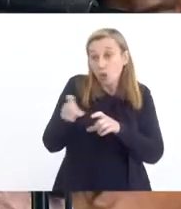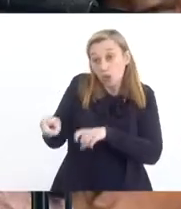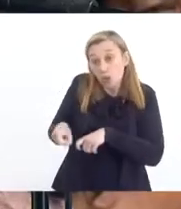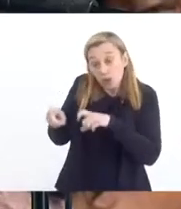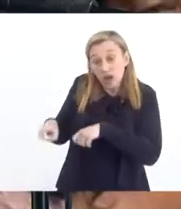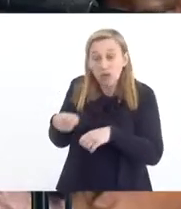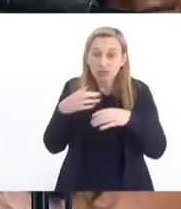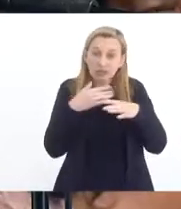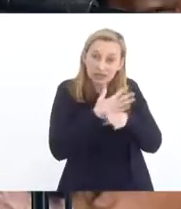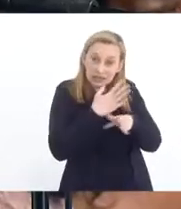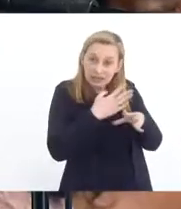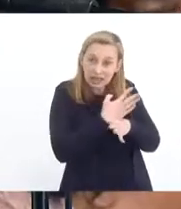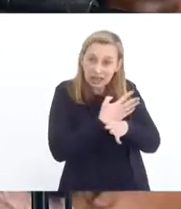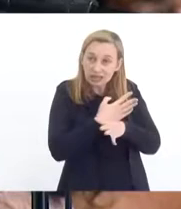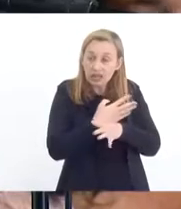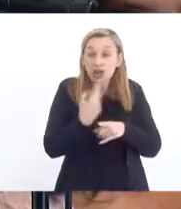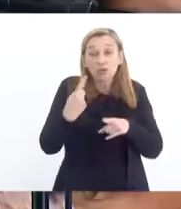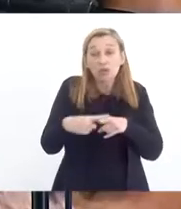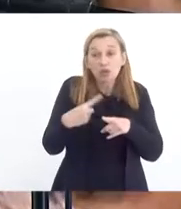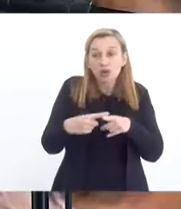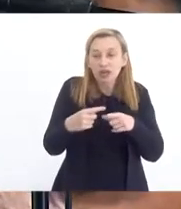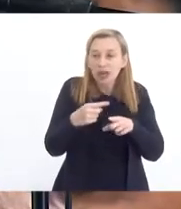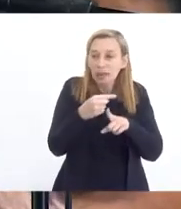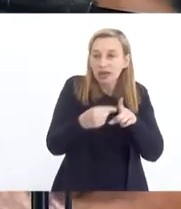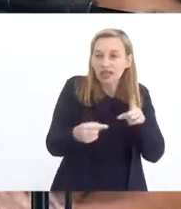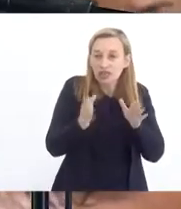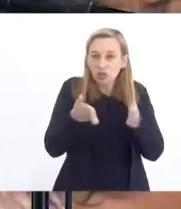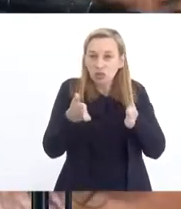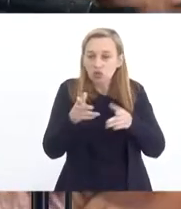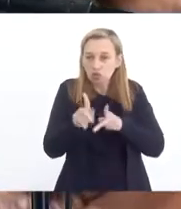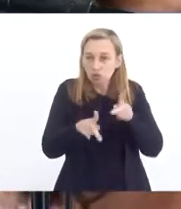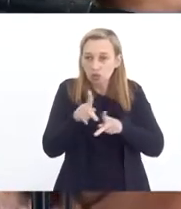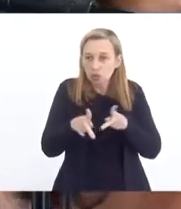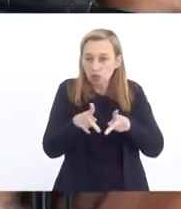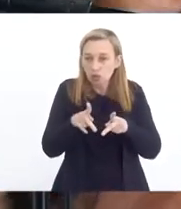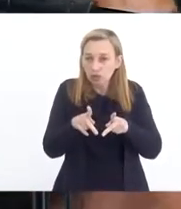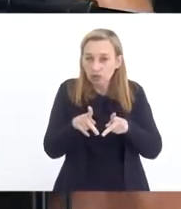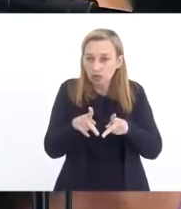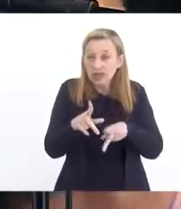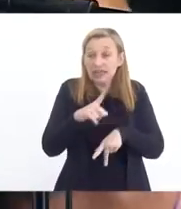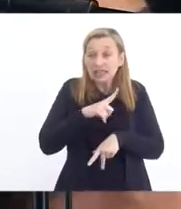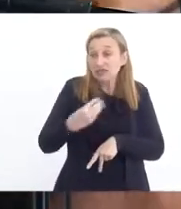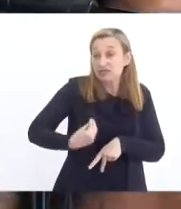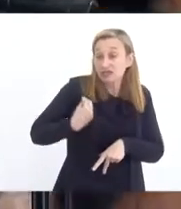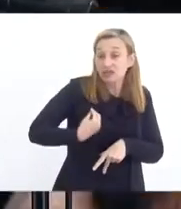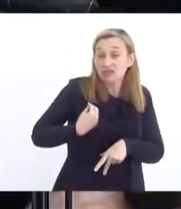da cidade, porque hoje boa parte da nossa população, pessoal, tem